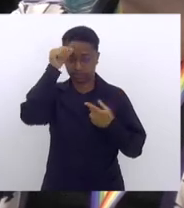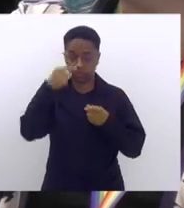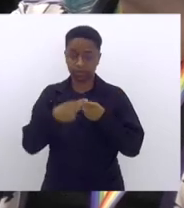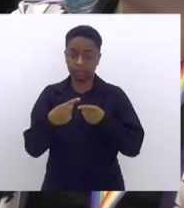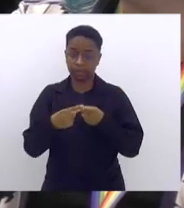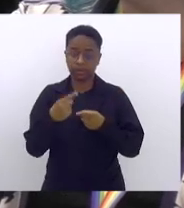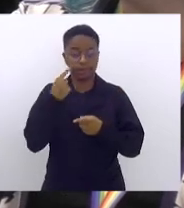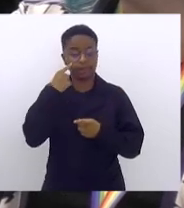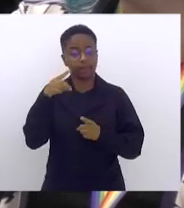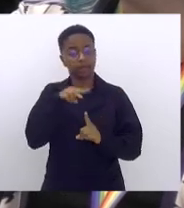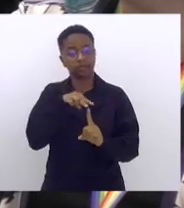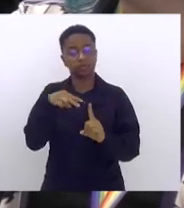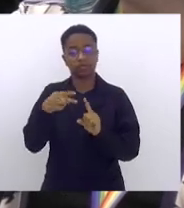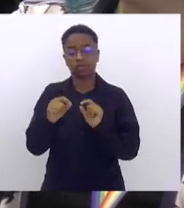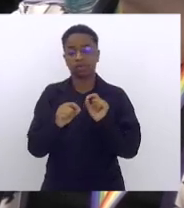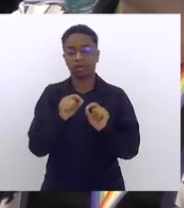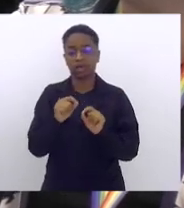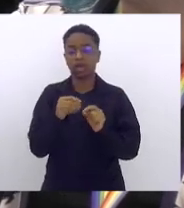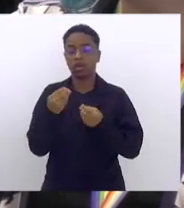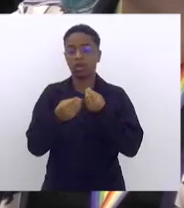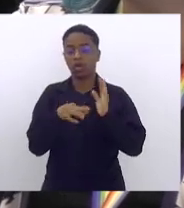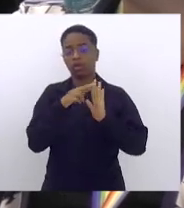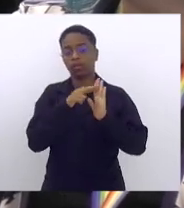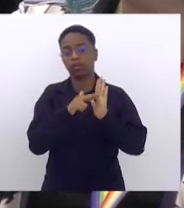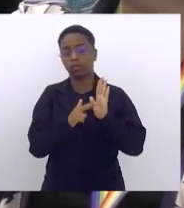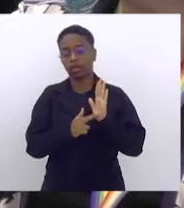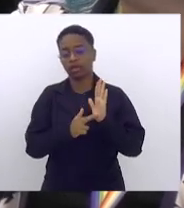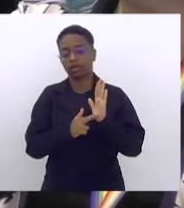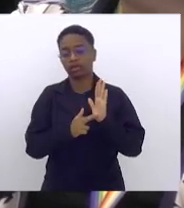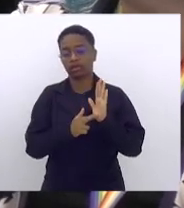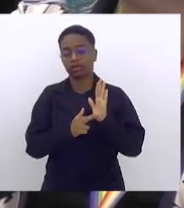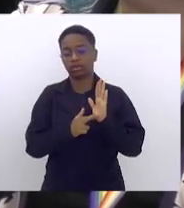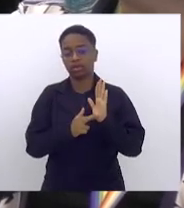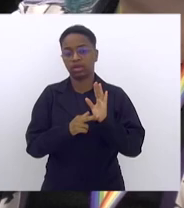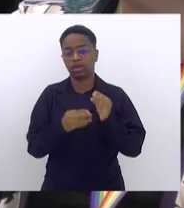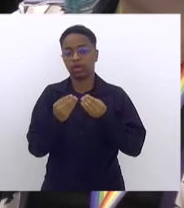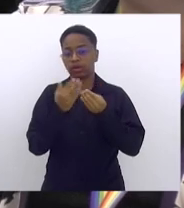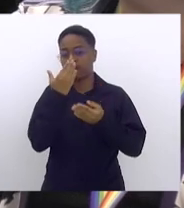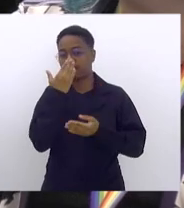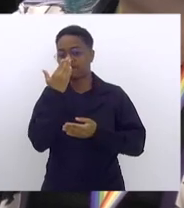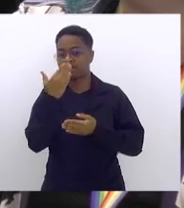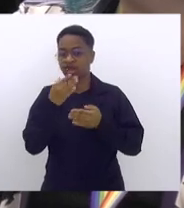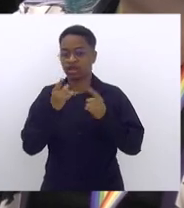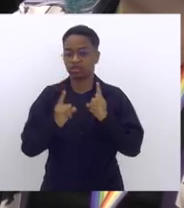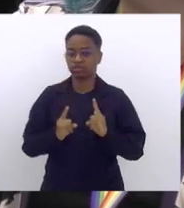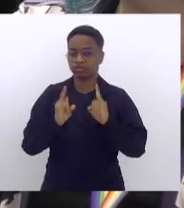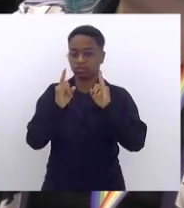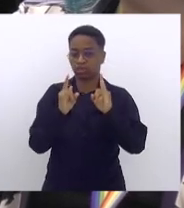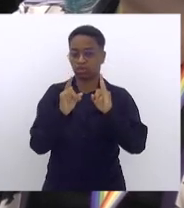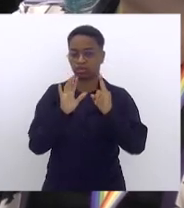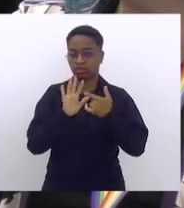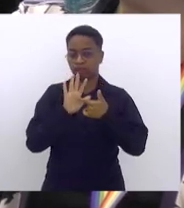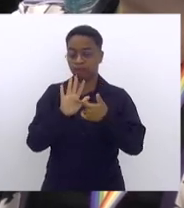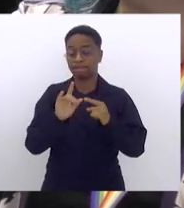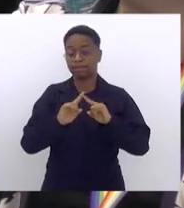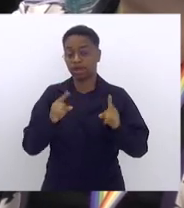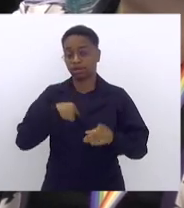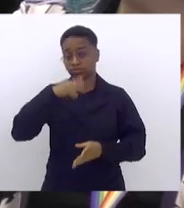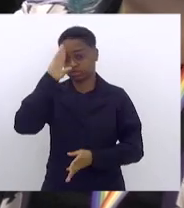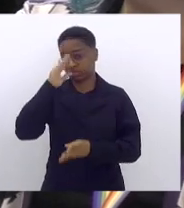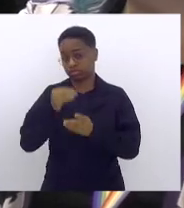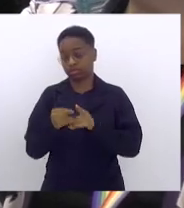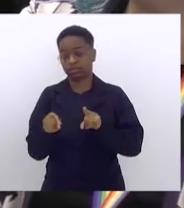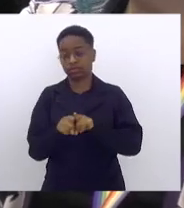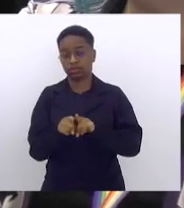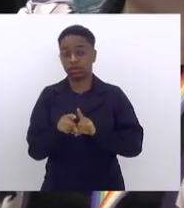de vista... da questão da regulamentação sobre as fachadas dos prédios, etc. Mas eu entendo que o